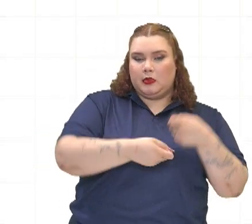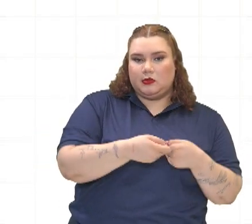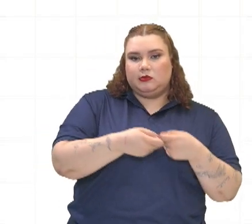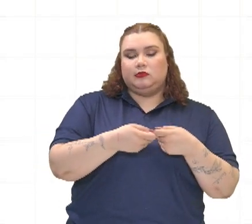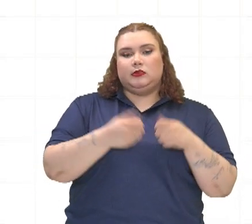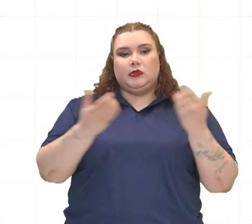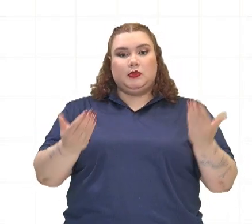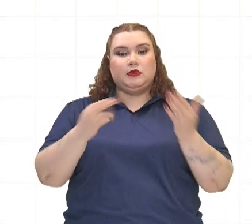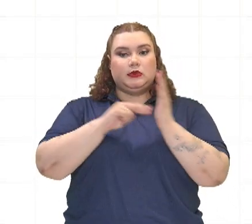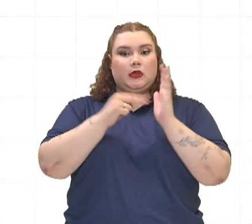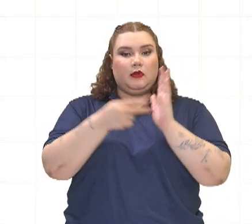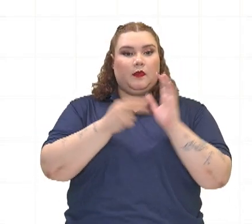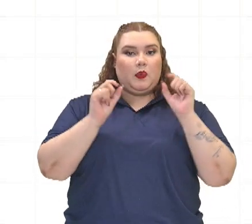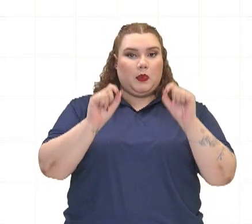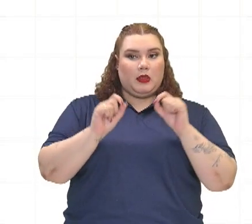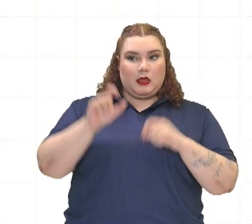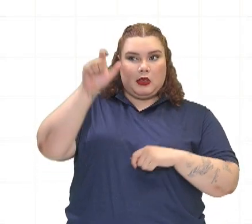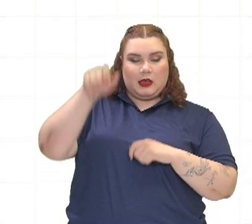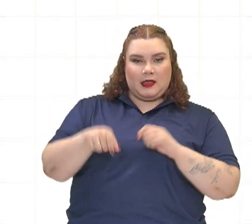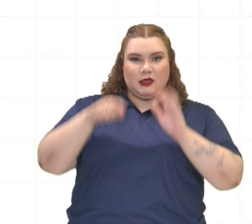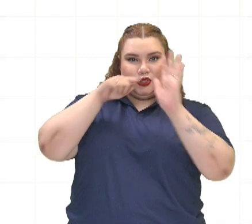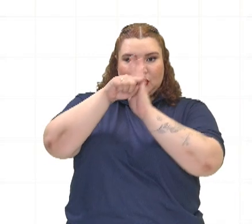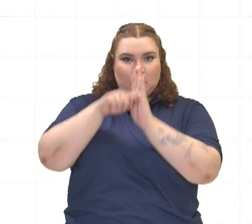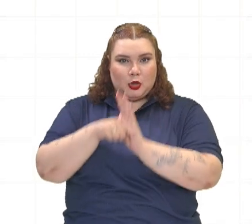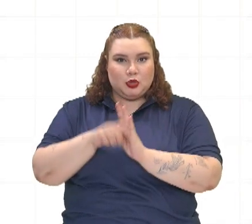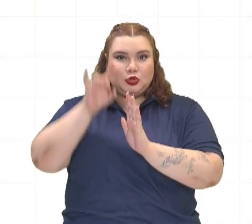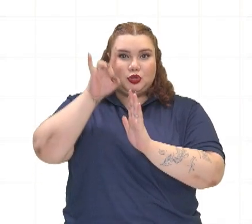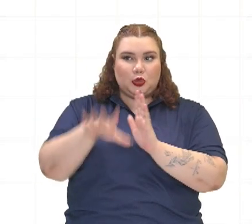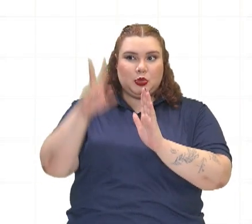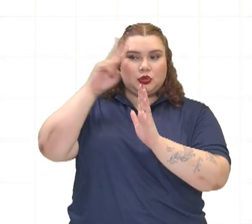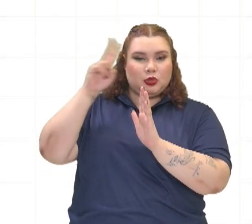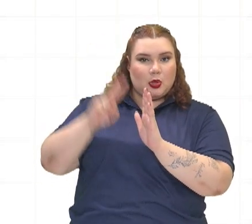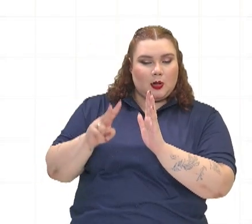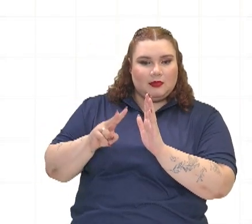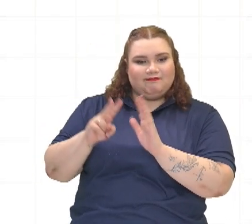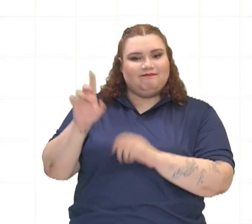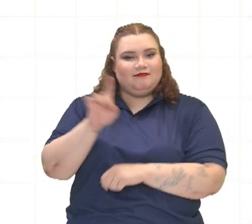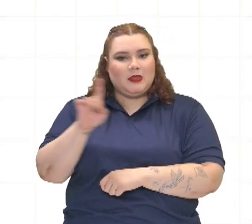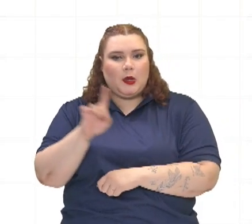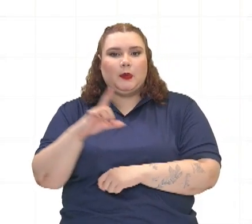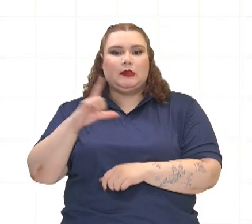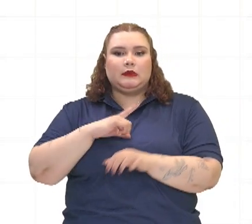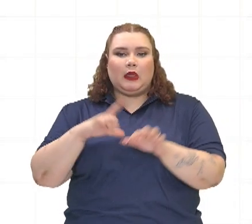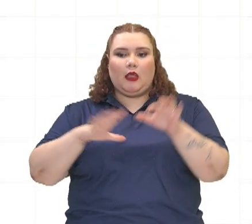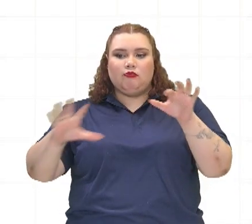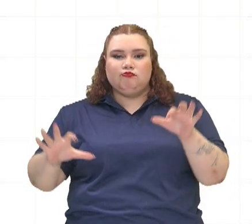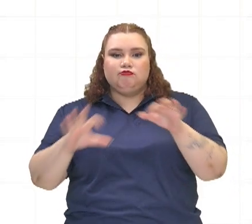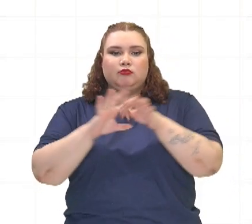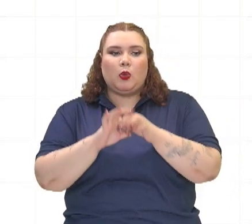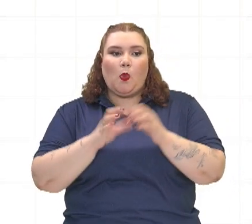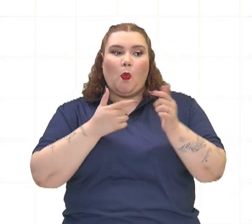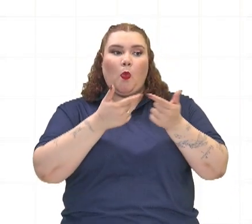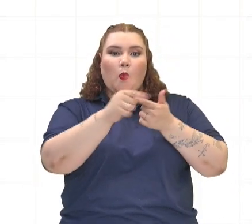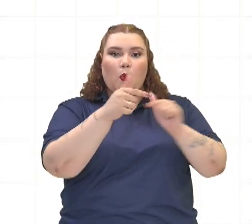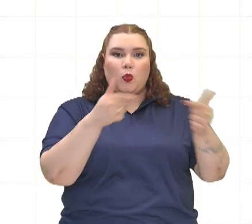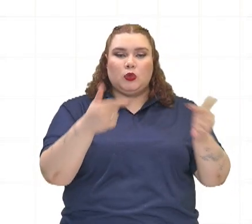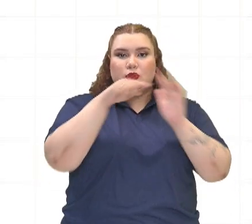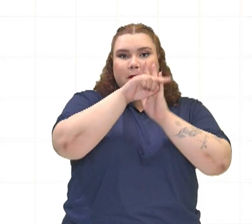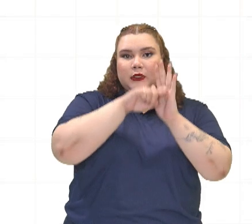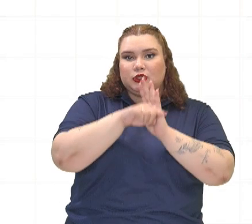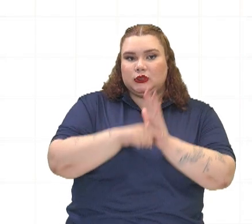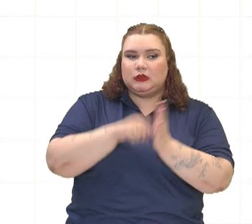Isso significa que o trabalho do historiador, ele está conectado ao trabalho de